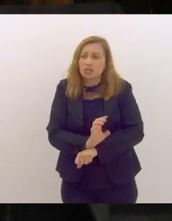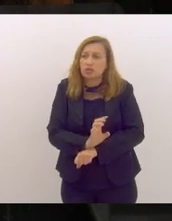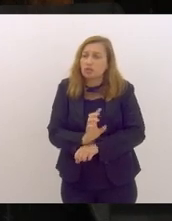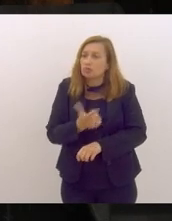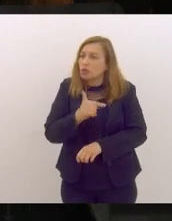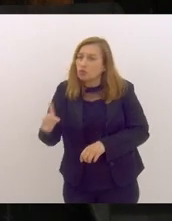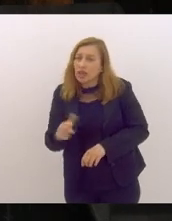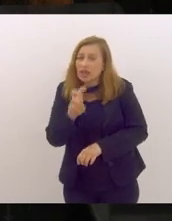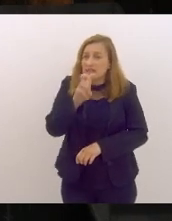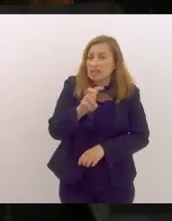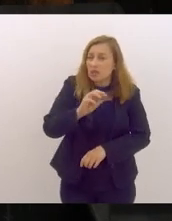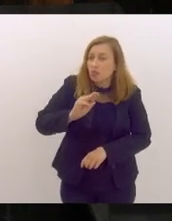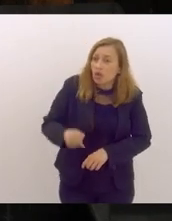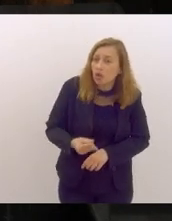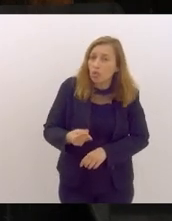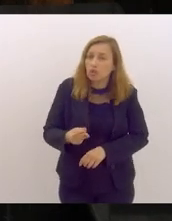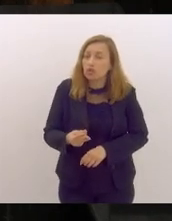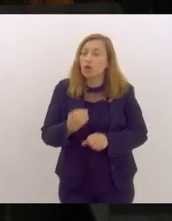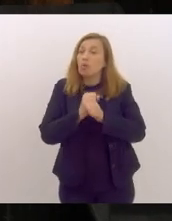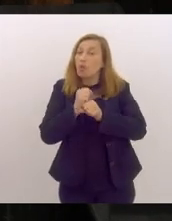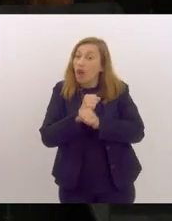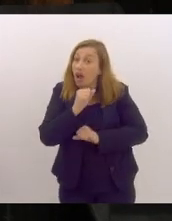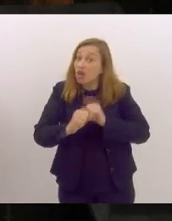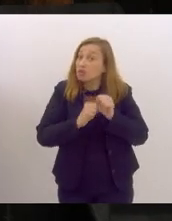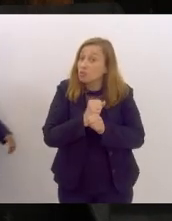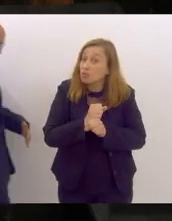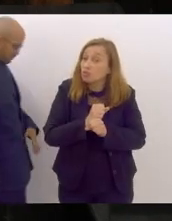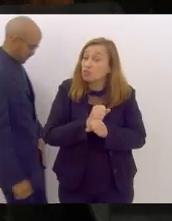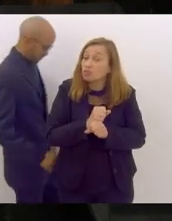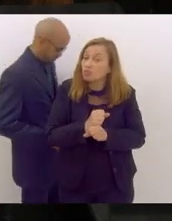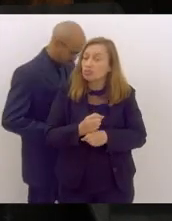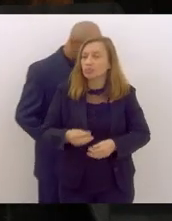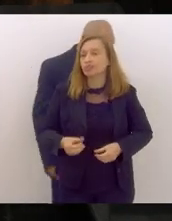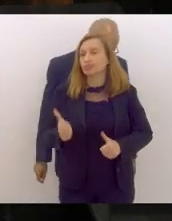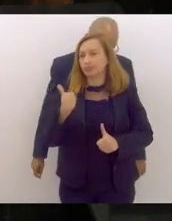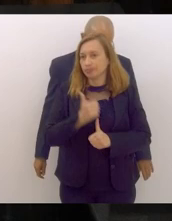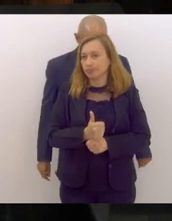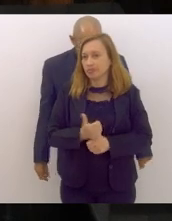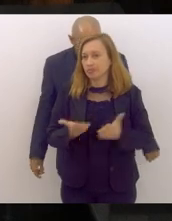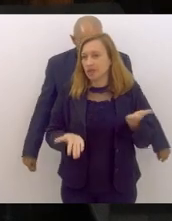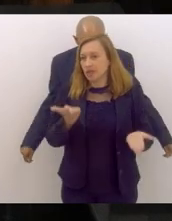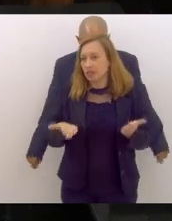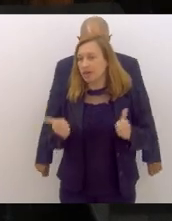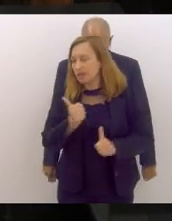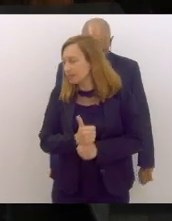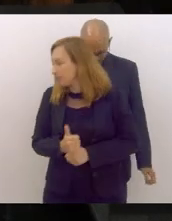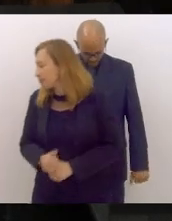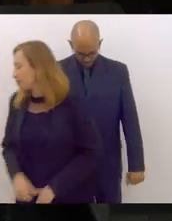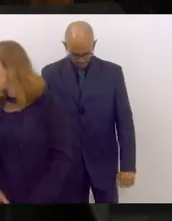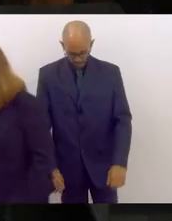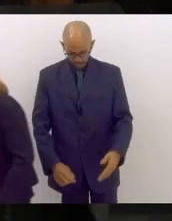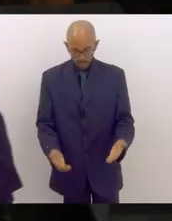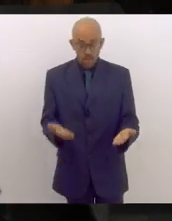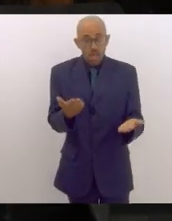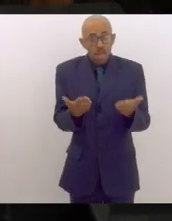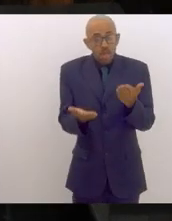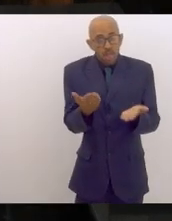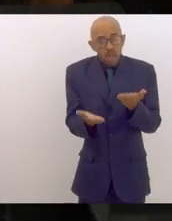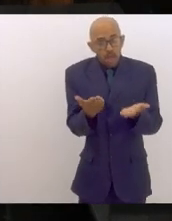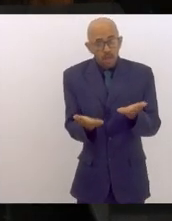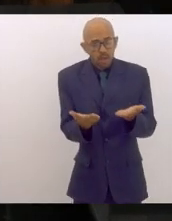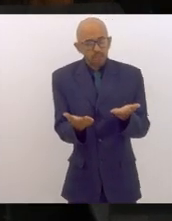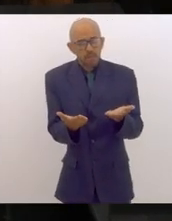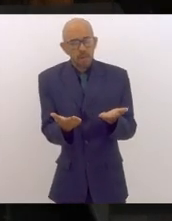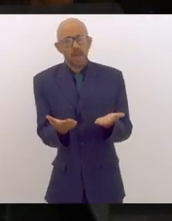de 5 milhões por ano, para equilibrar as contas do principal, da